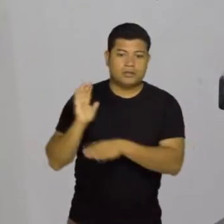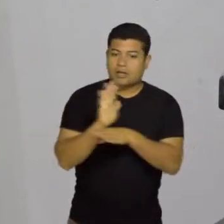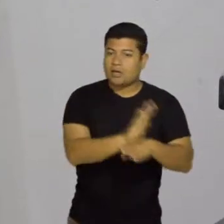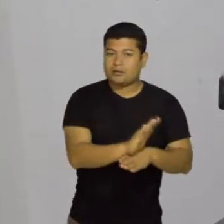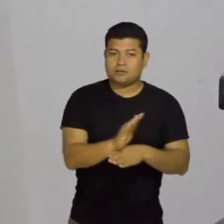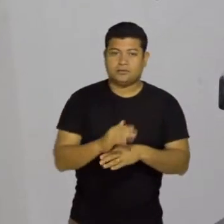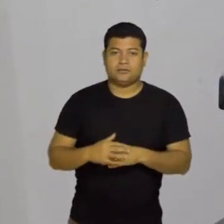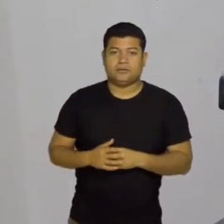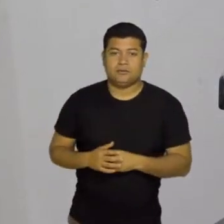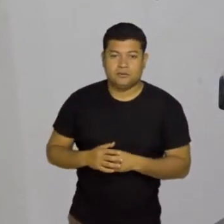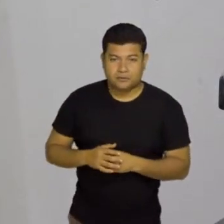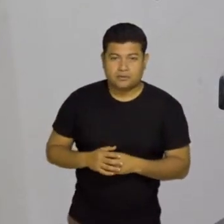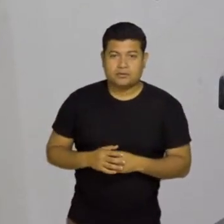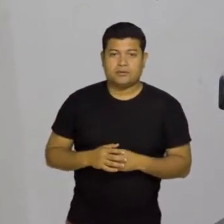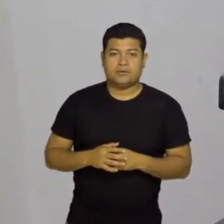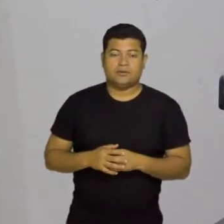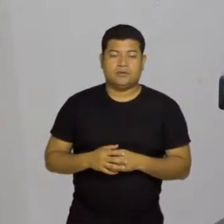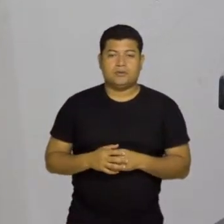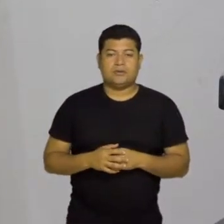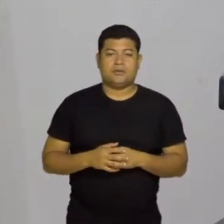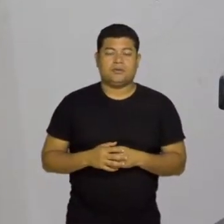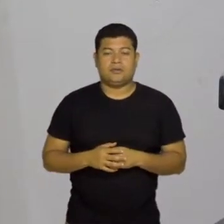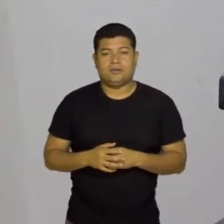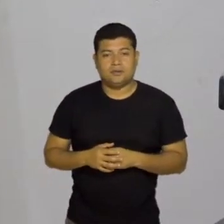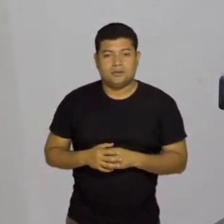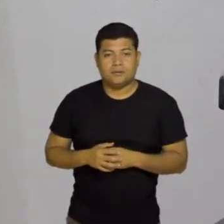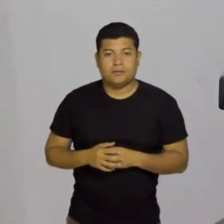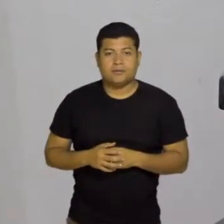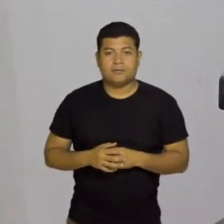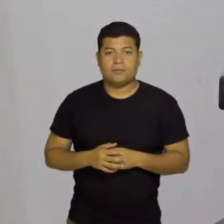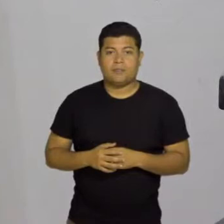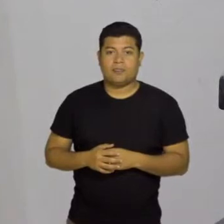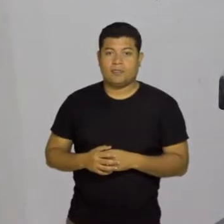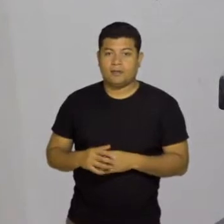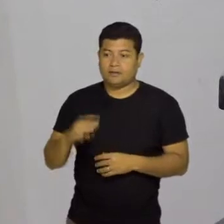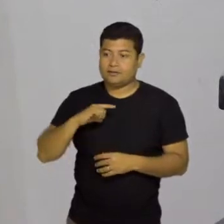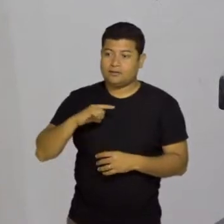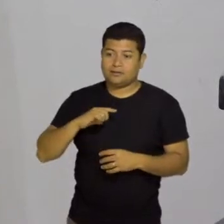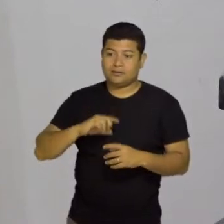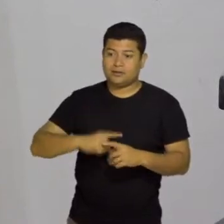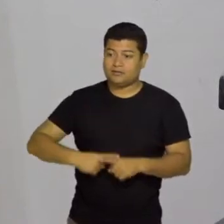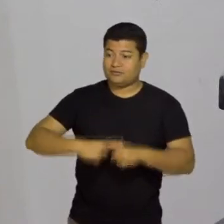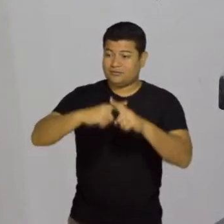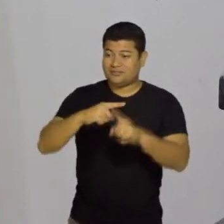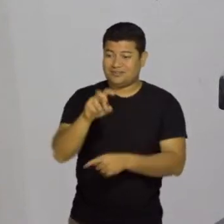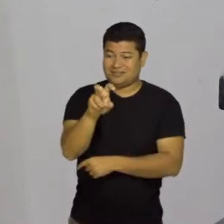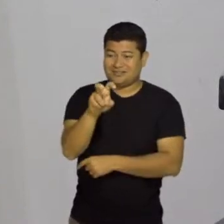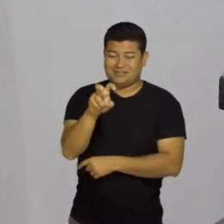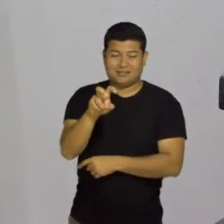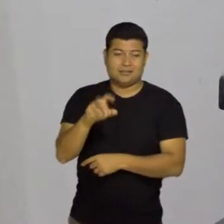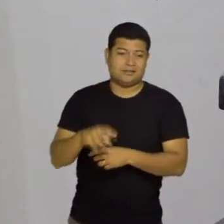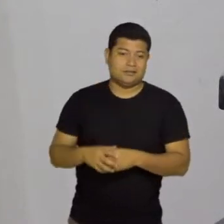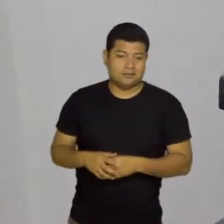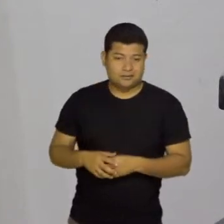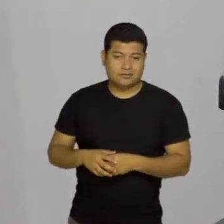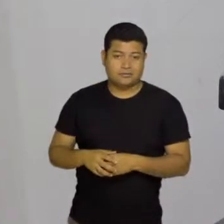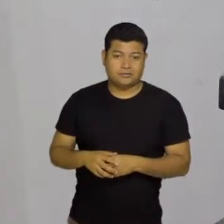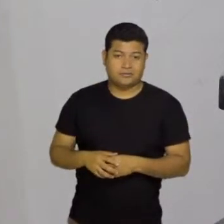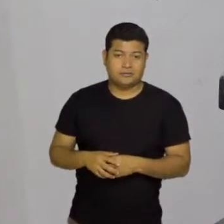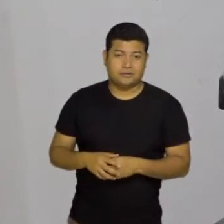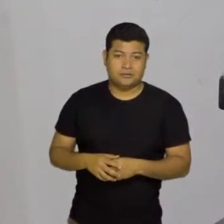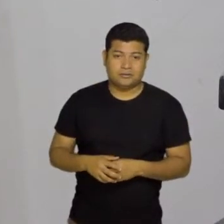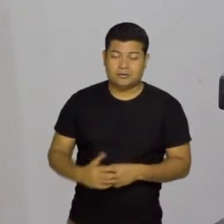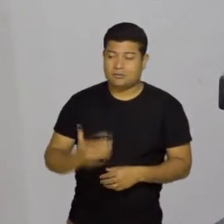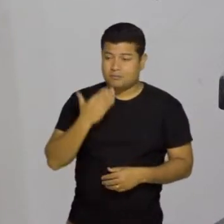mil pessoas estão abrigadas, estão acolhidas. Mas nós temos cinco vezes isso lá atrás. Nós temos cinco vezes lá atrás. E aí eu peço